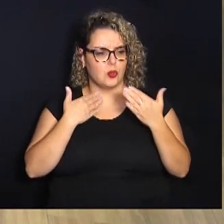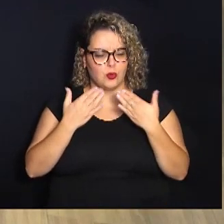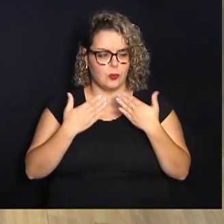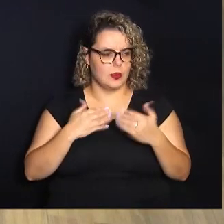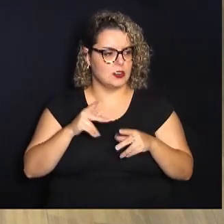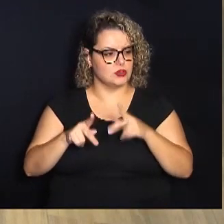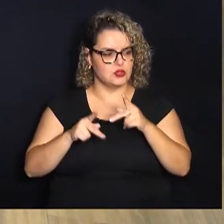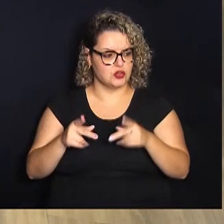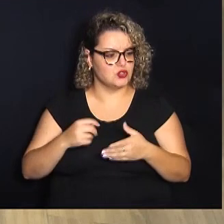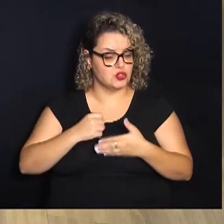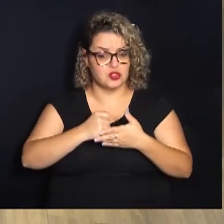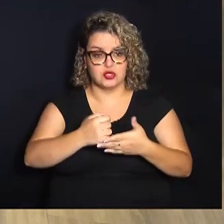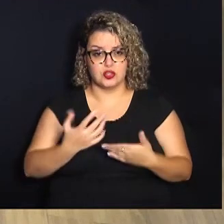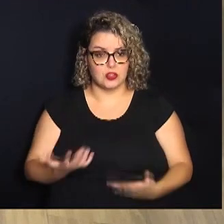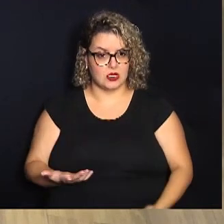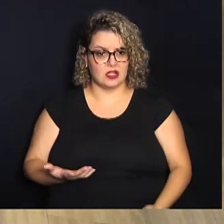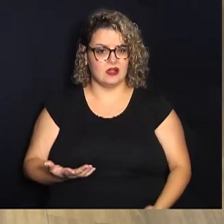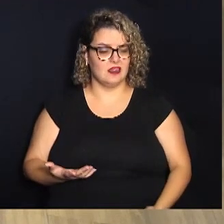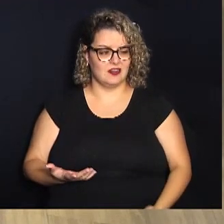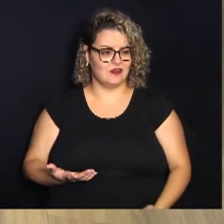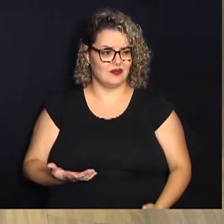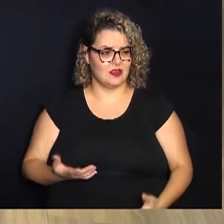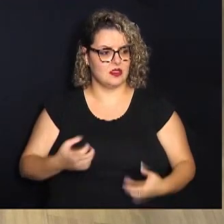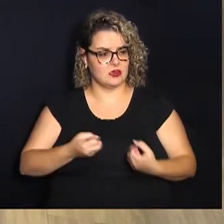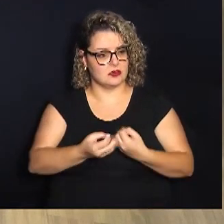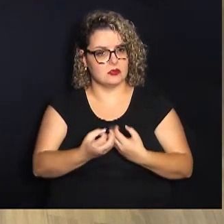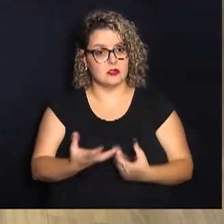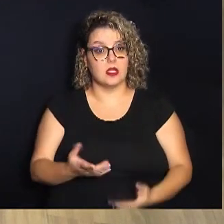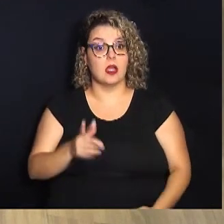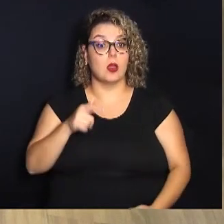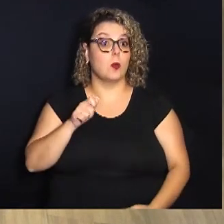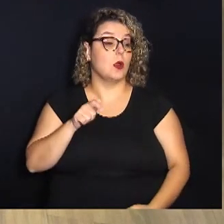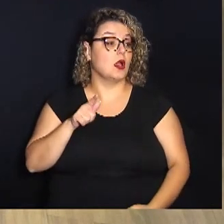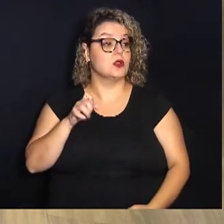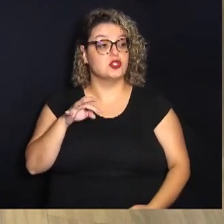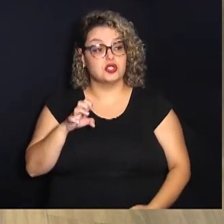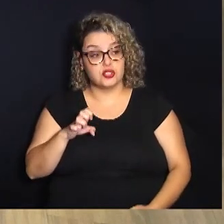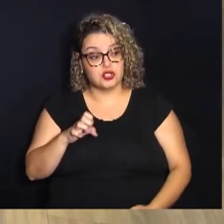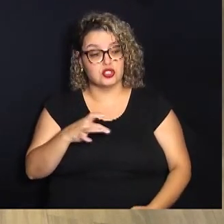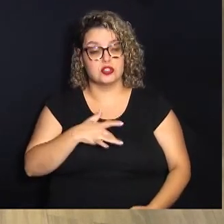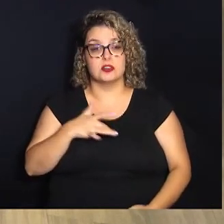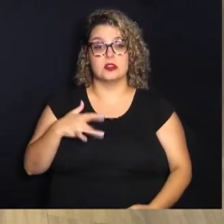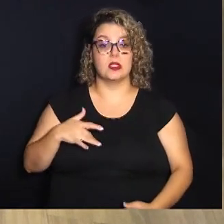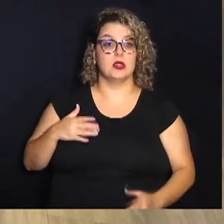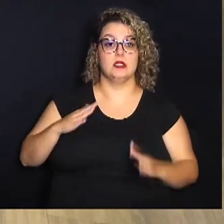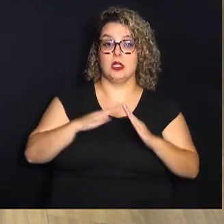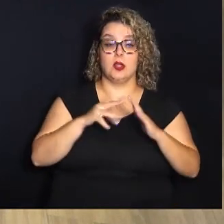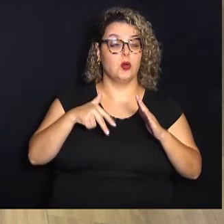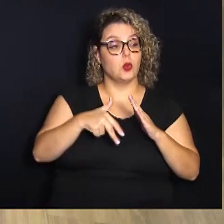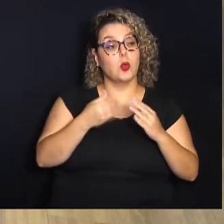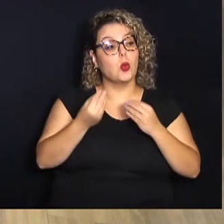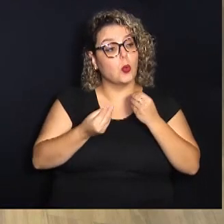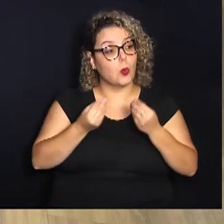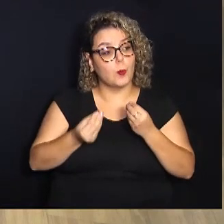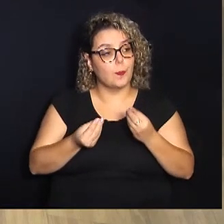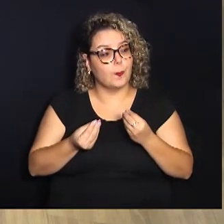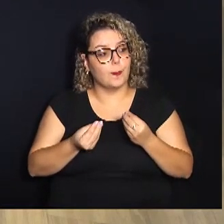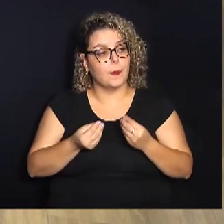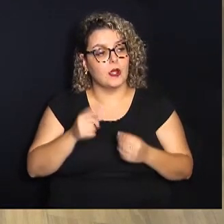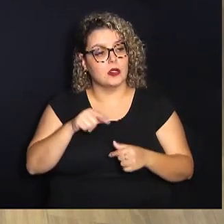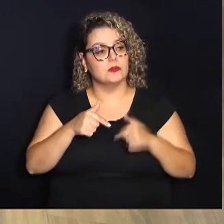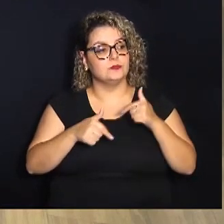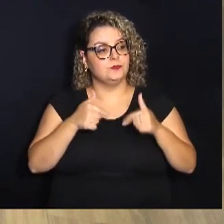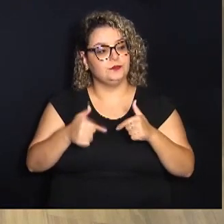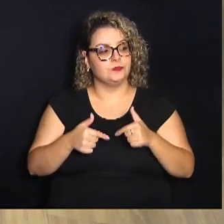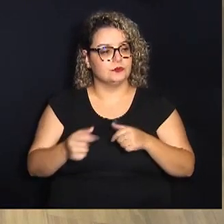é levar essa informação, é através dos agentes de saúde, entrar na casa das pessoas. Como é que tem sido este trabalho através